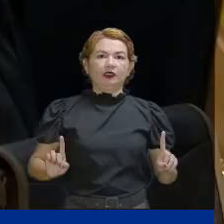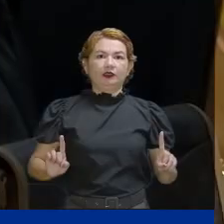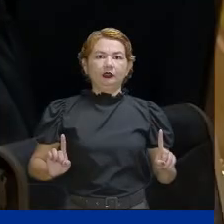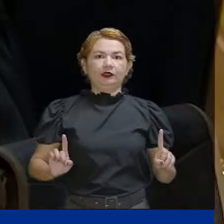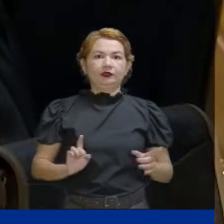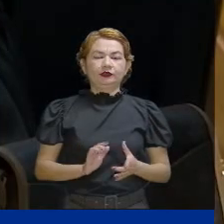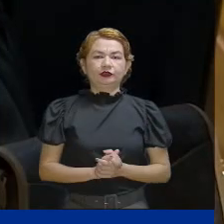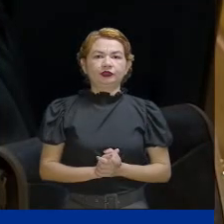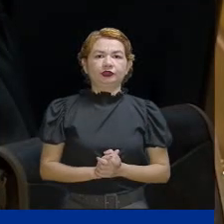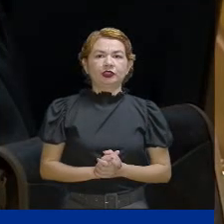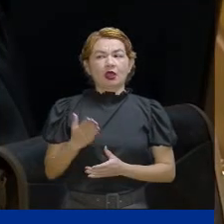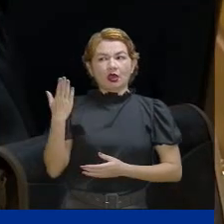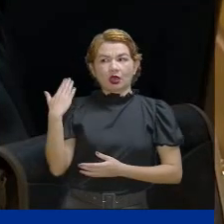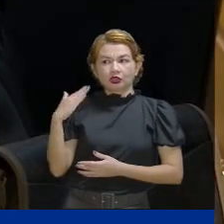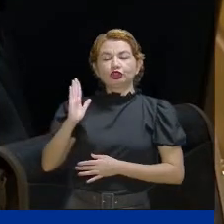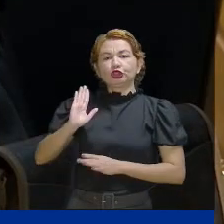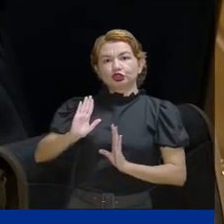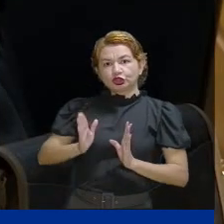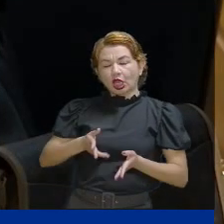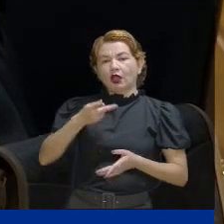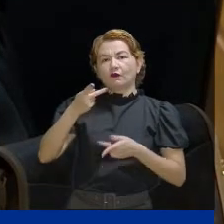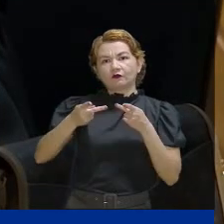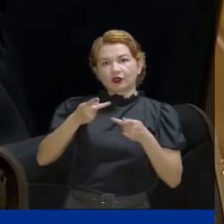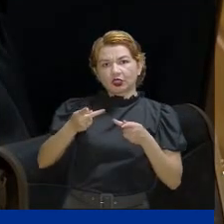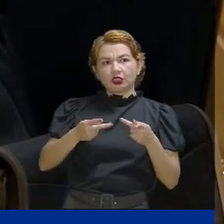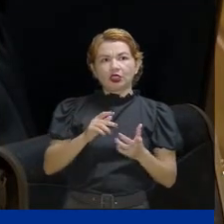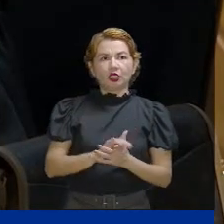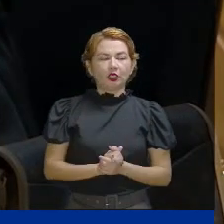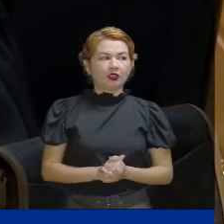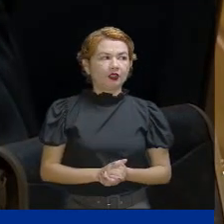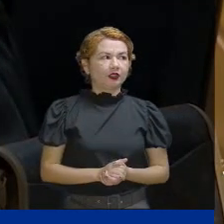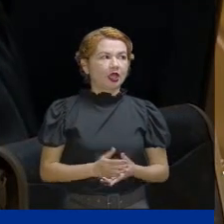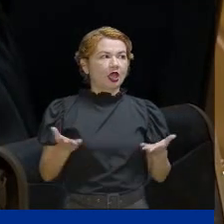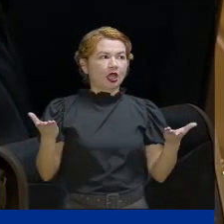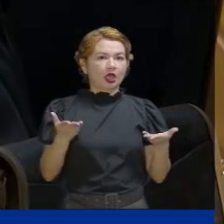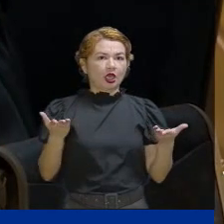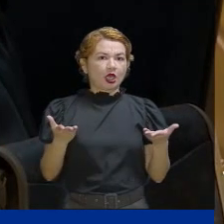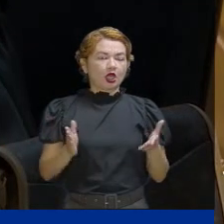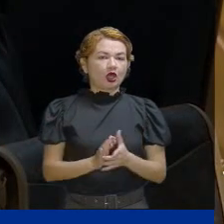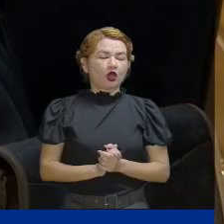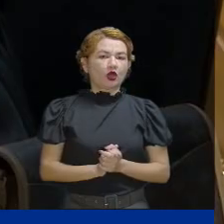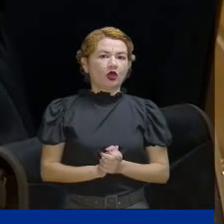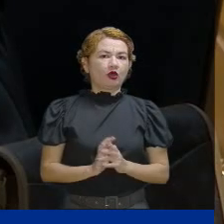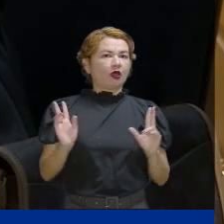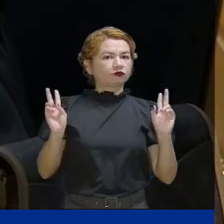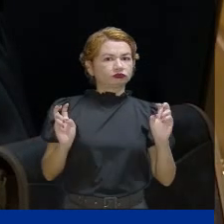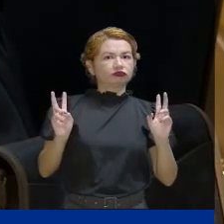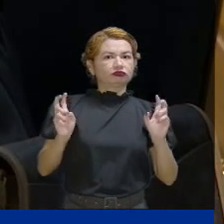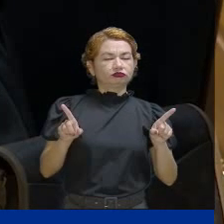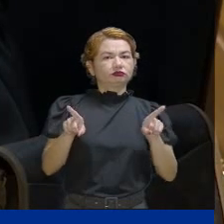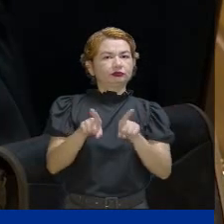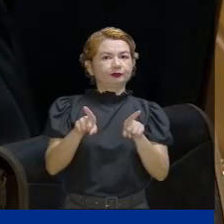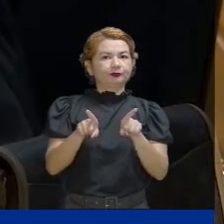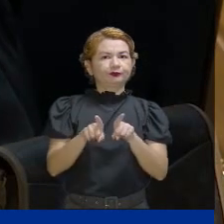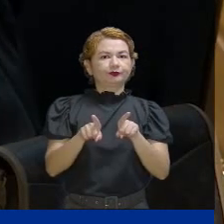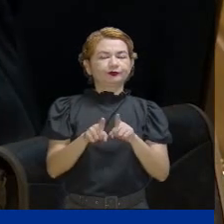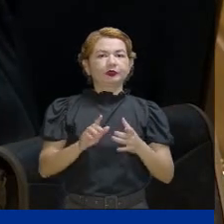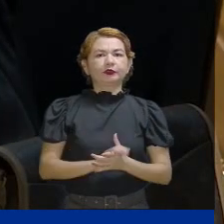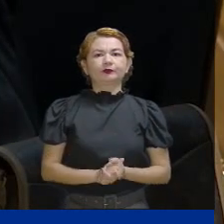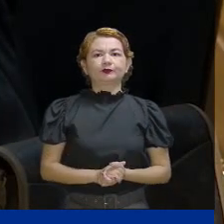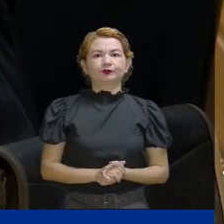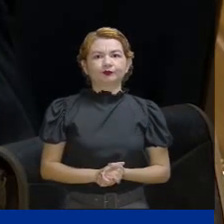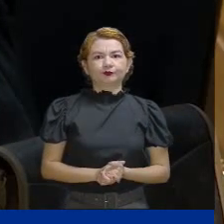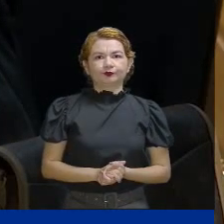é branca, de cabelos castanhos escuros, curtos, especialmente agora penteados para trás. Usa leve maquiagem, sobrancelha bem desenhada,